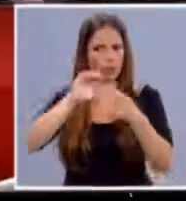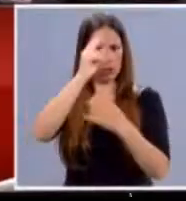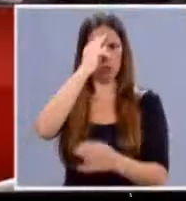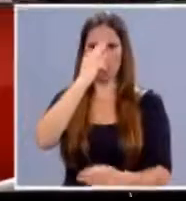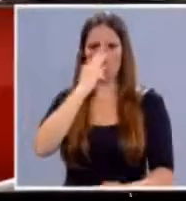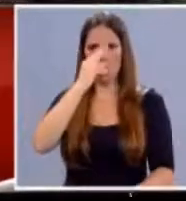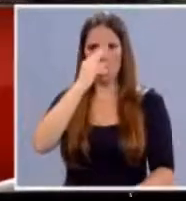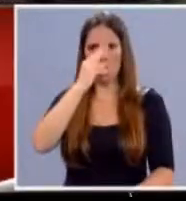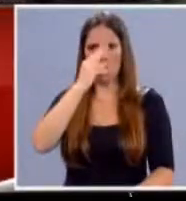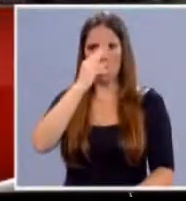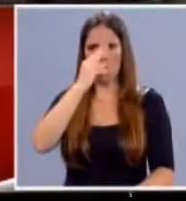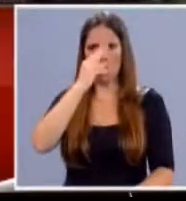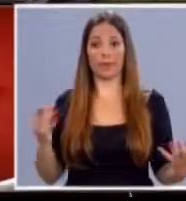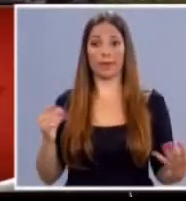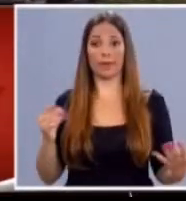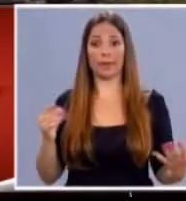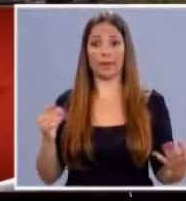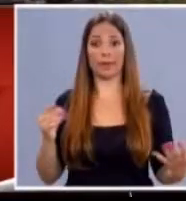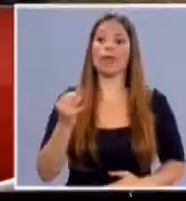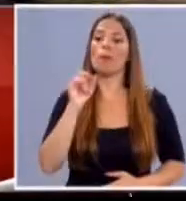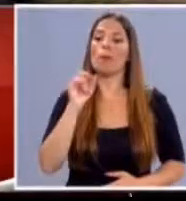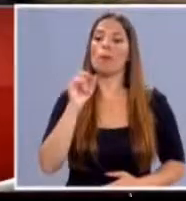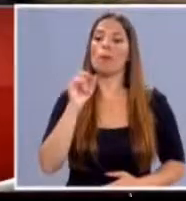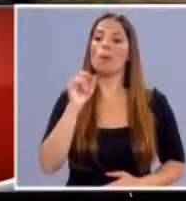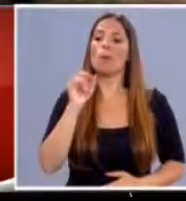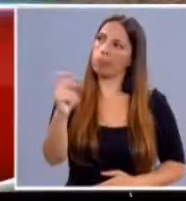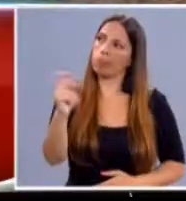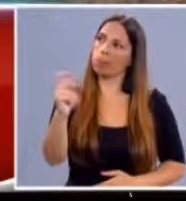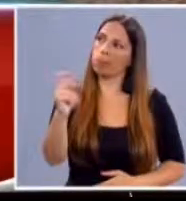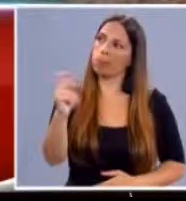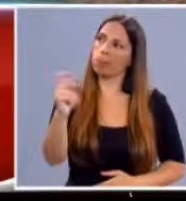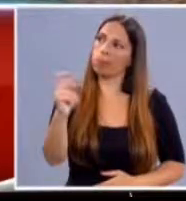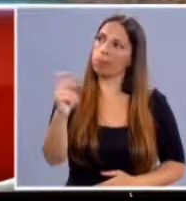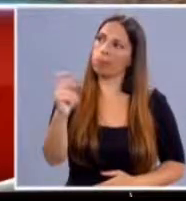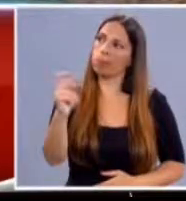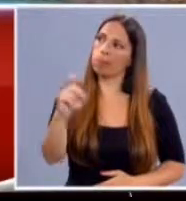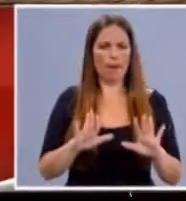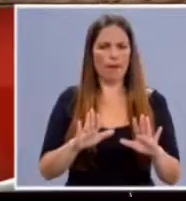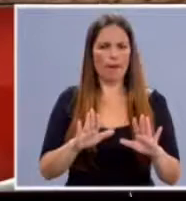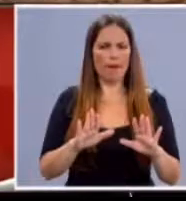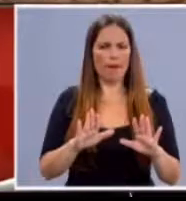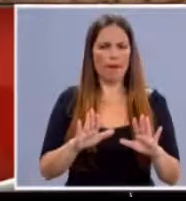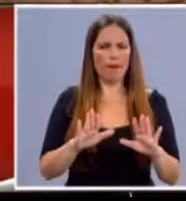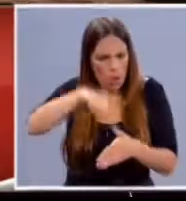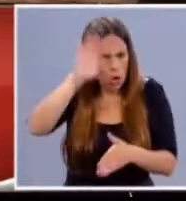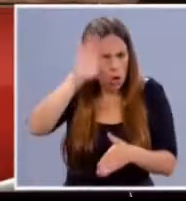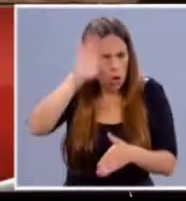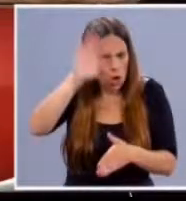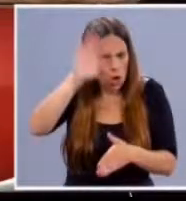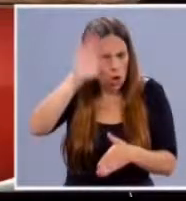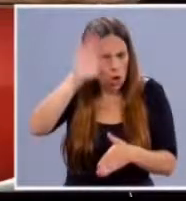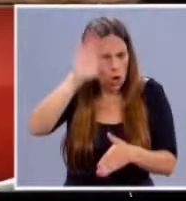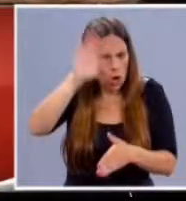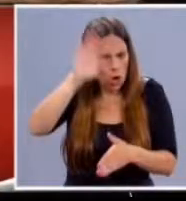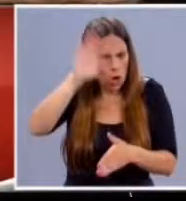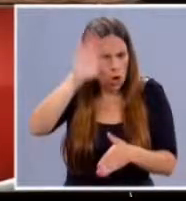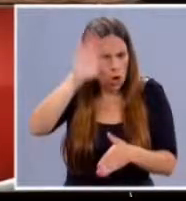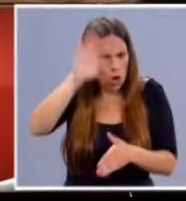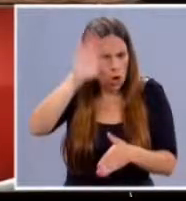Clube Portugal, está sujeito a estes momentos, mas saberá ultrapassar as dificuldades, se,